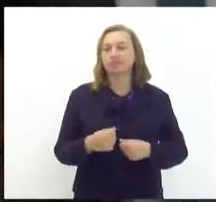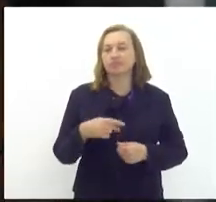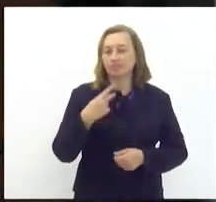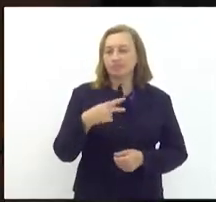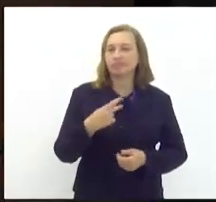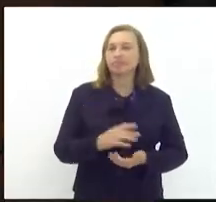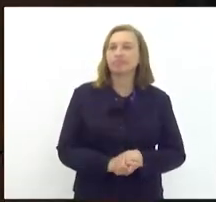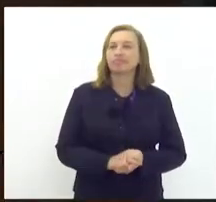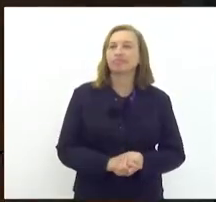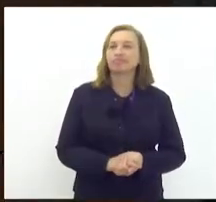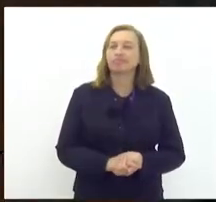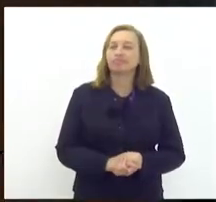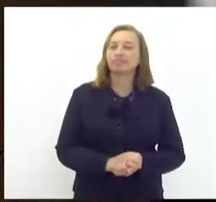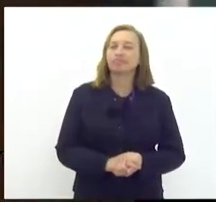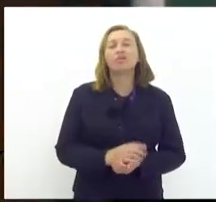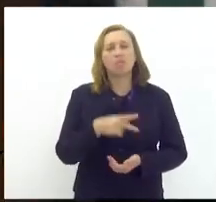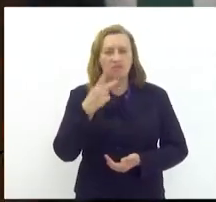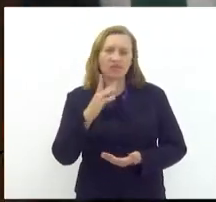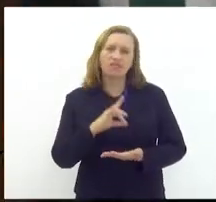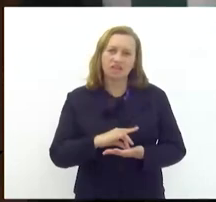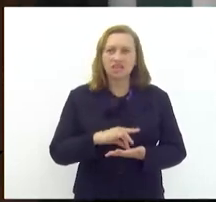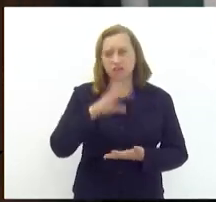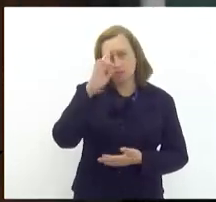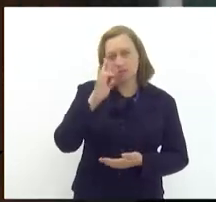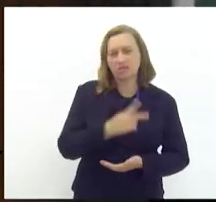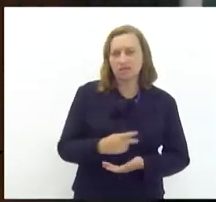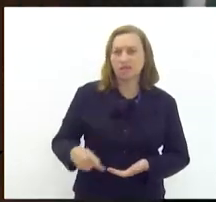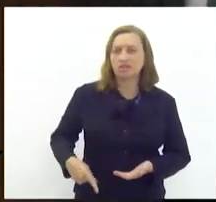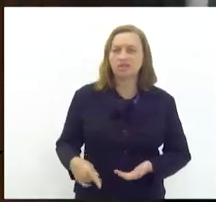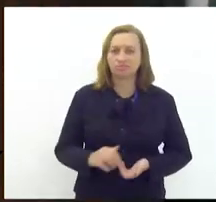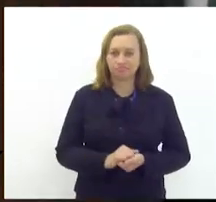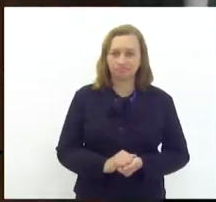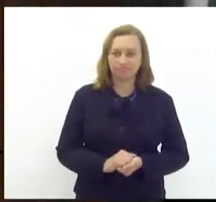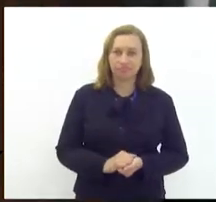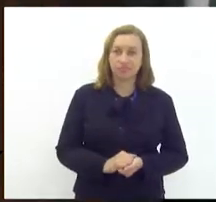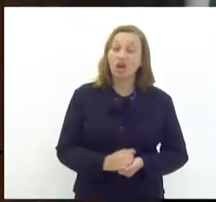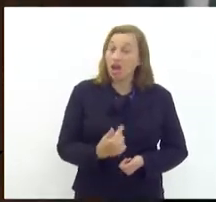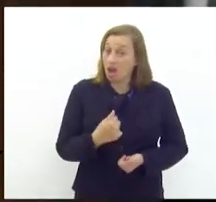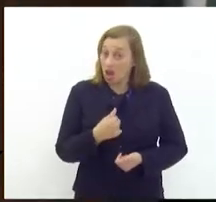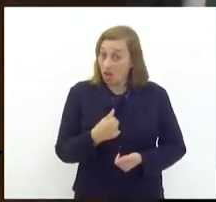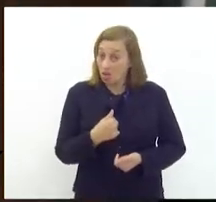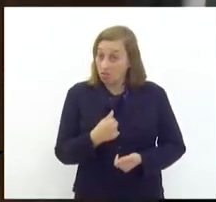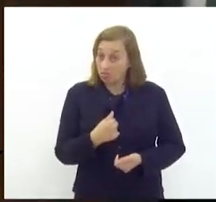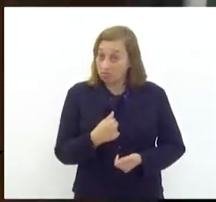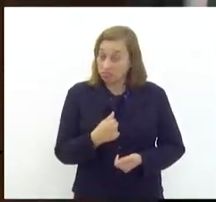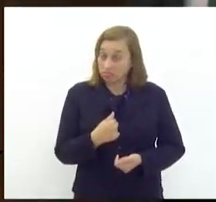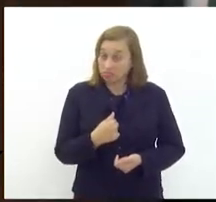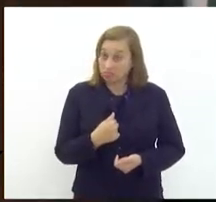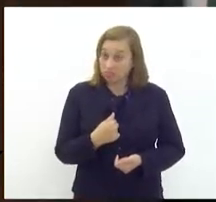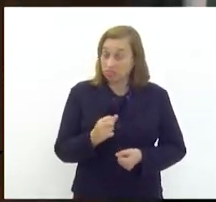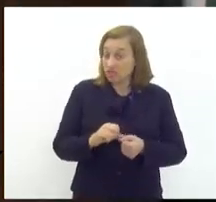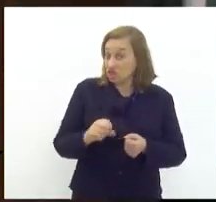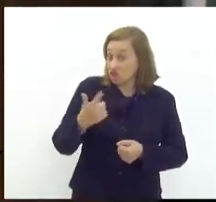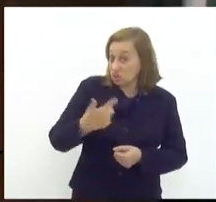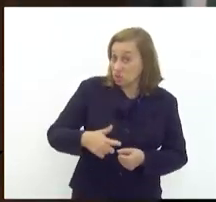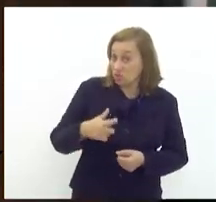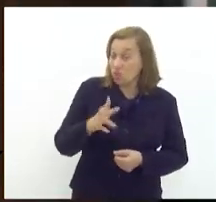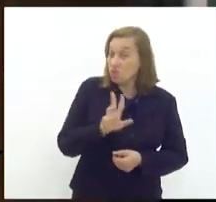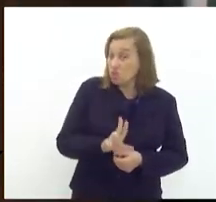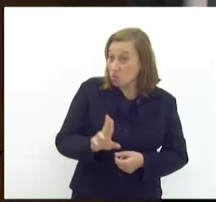e para falar a verdade senhor presidente eu sequer Faria novamente uso